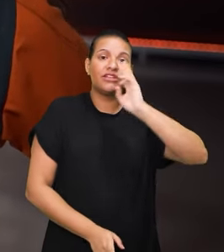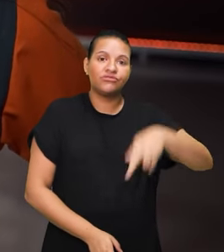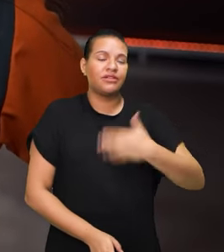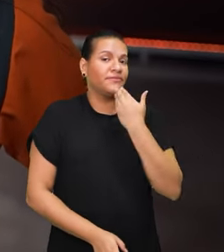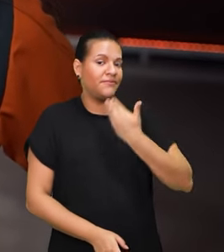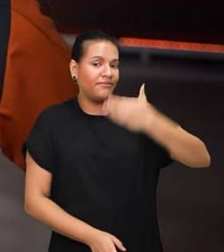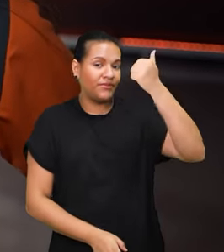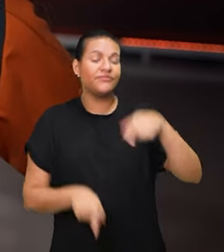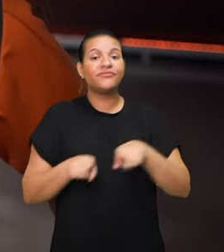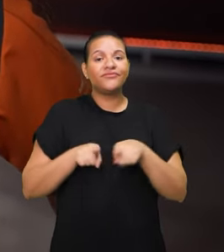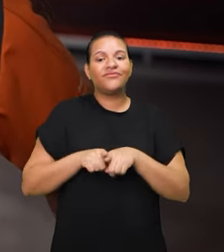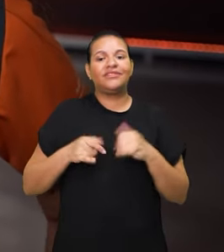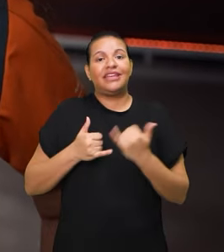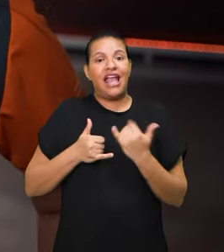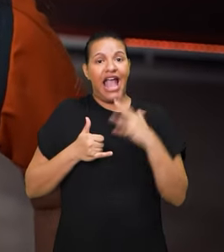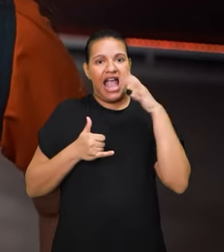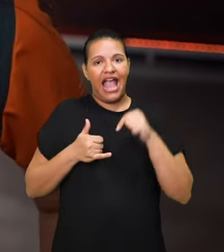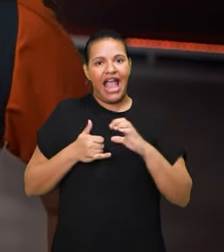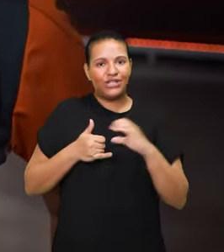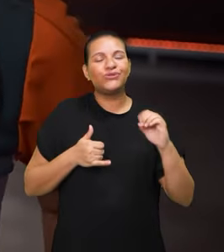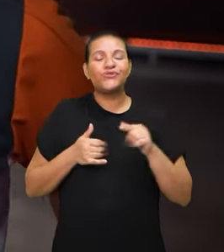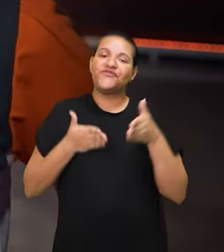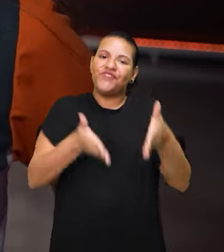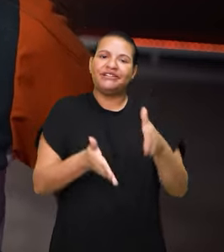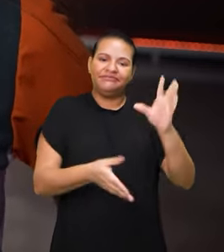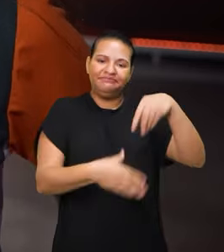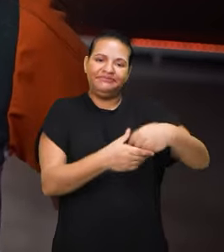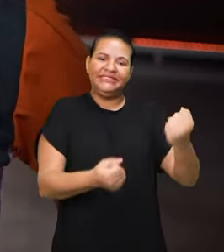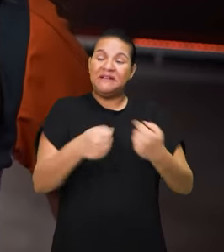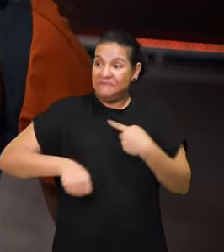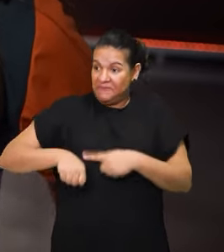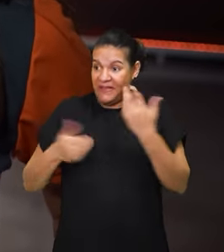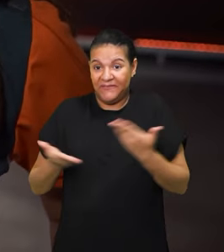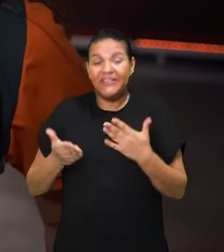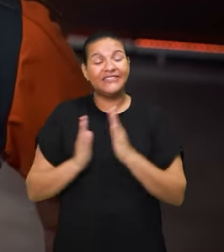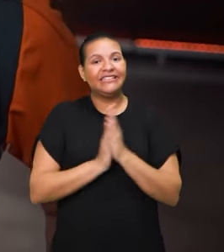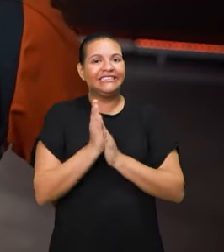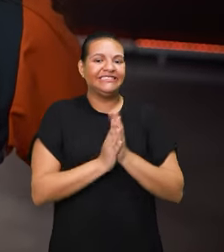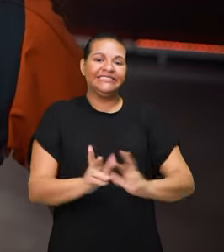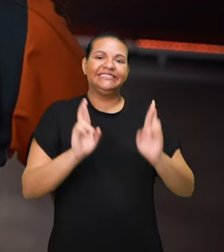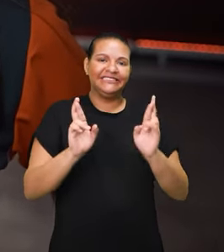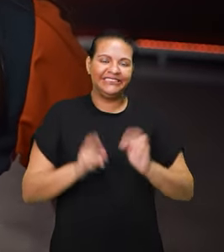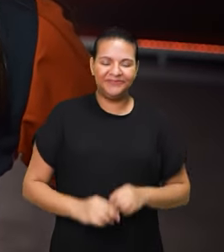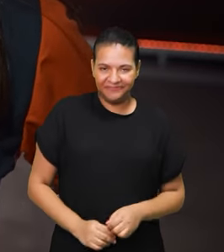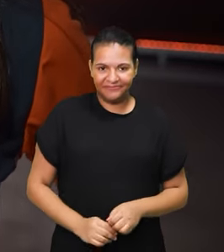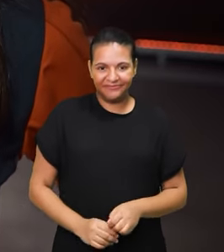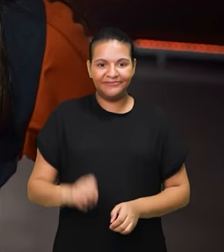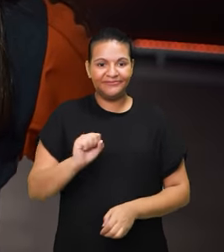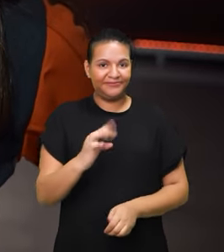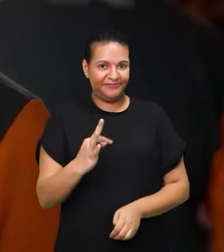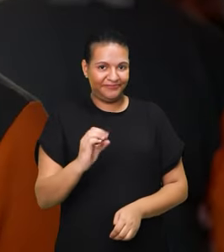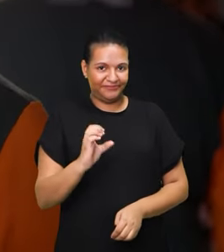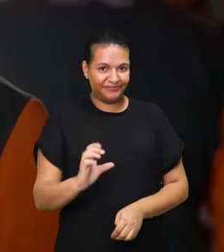prod maiores resultados pra categoria E o nosso aço vai tá lá e é a primeira vez que a gente faz isso então a gente tá esperando um grande resultado com esse